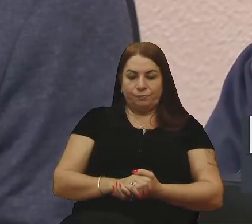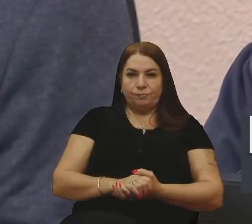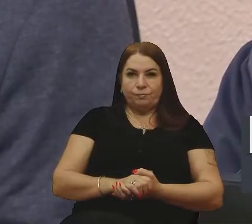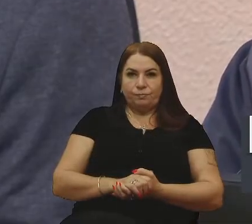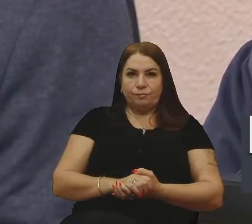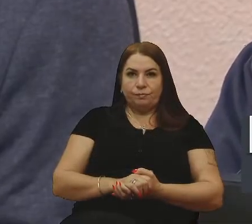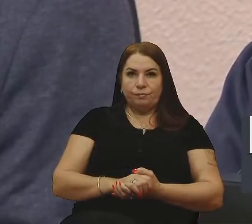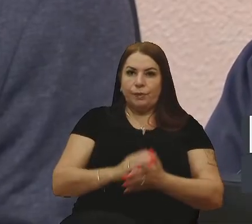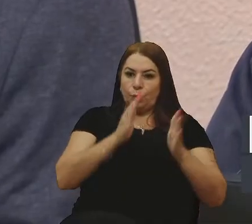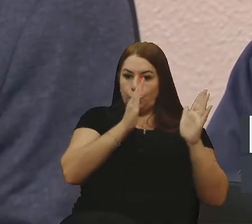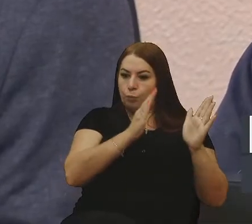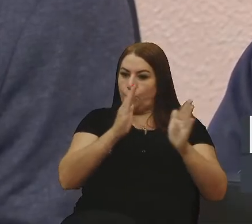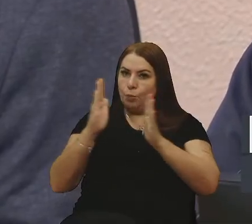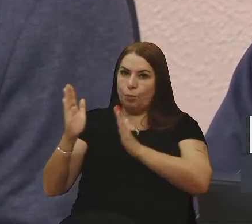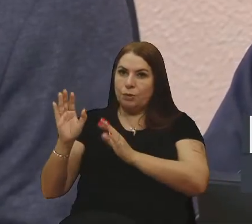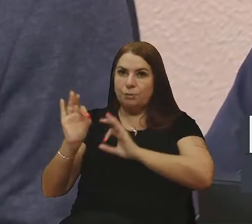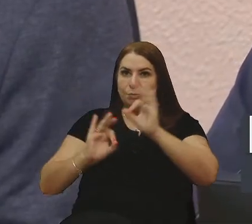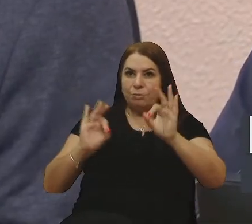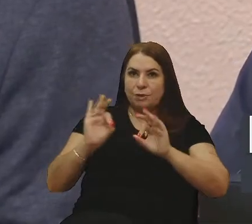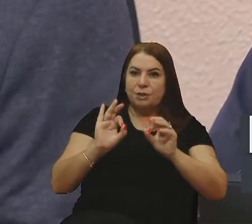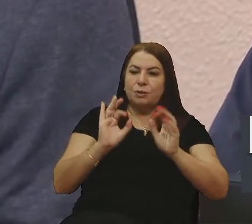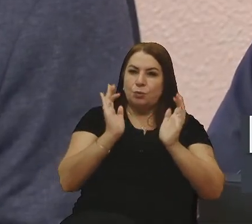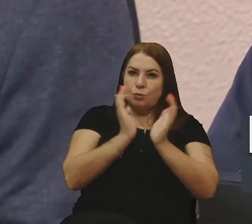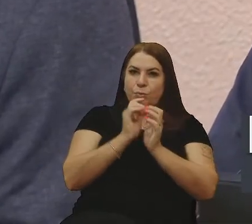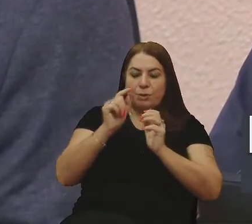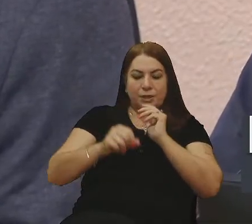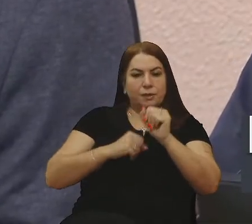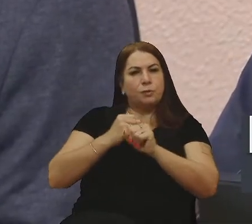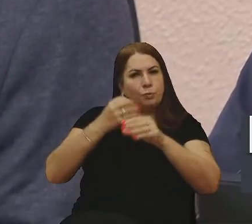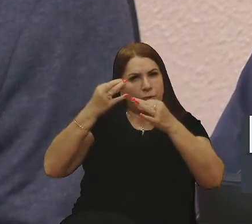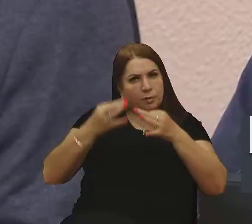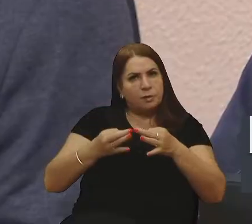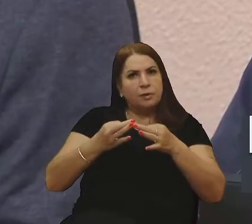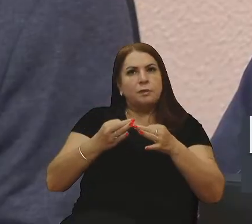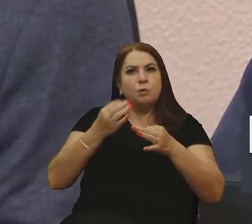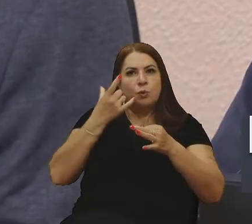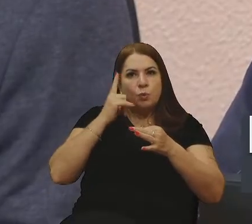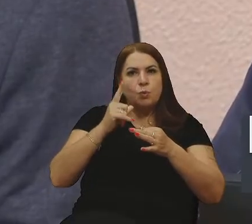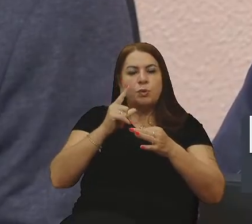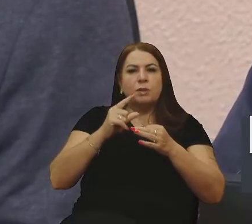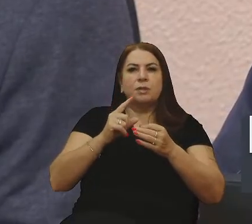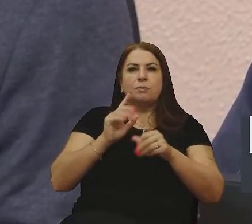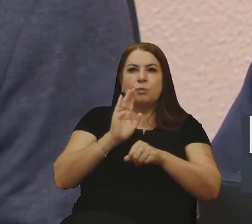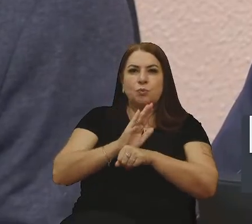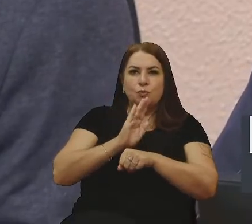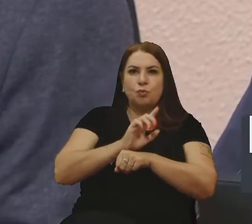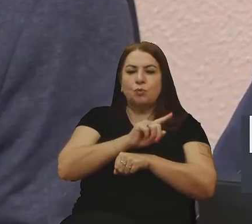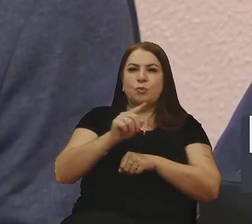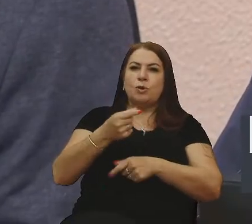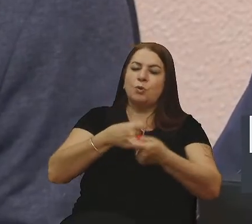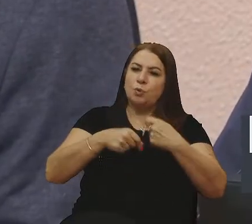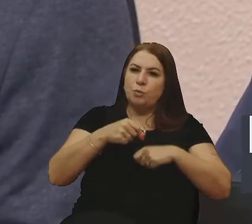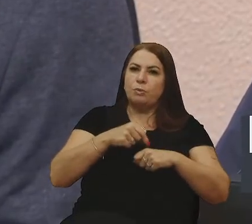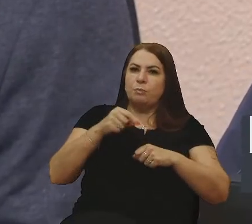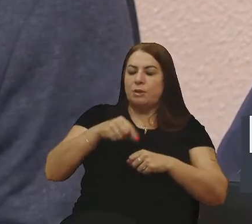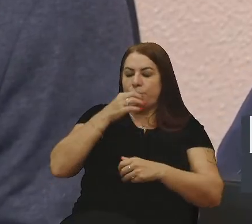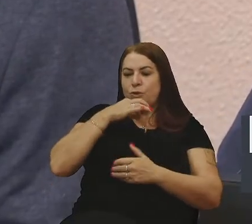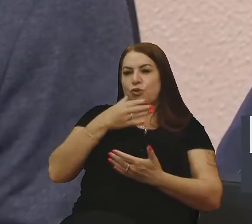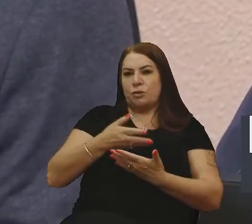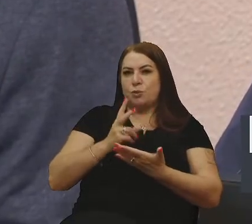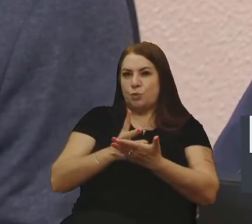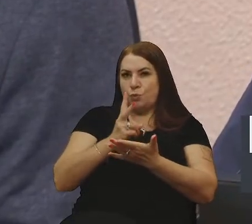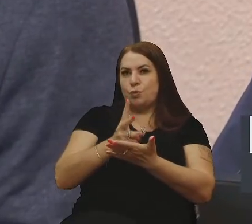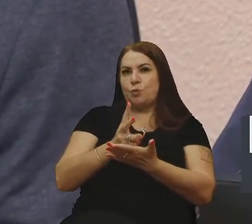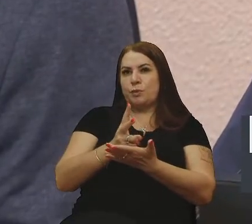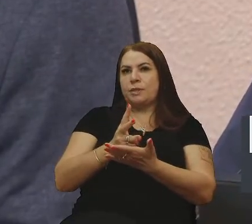dos módulos que nós queremos preparar as turmas para esse ano. E temos certeza que nós vamos dar nossa contribuição econômica para Caxias do Sul